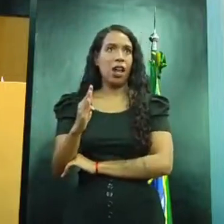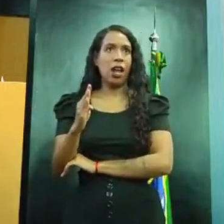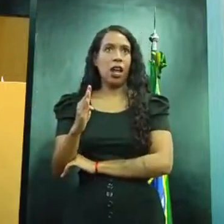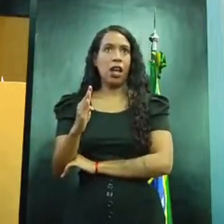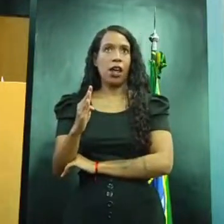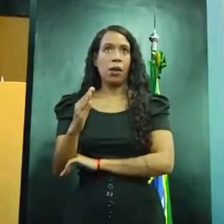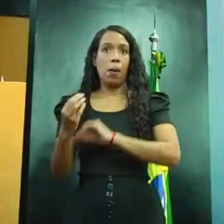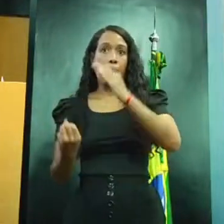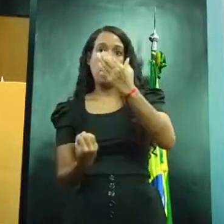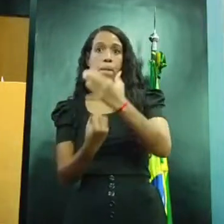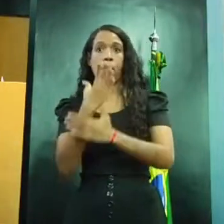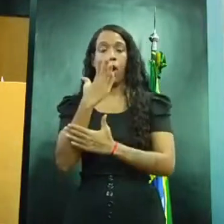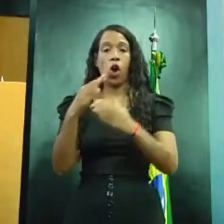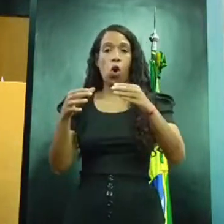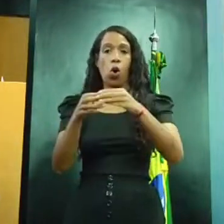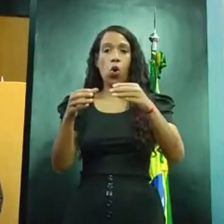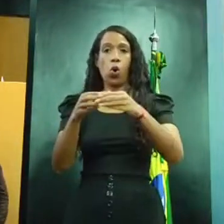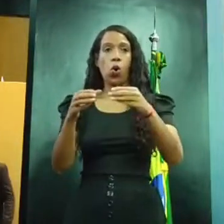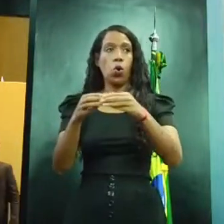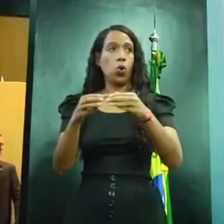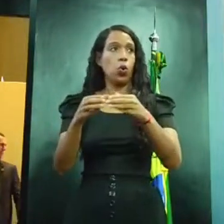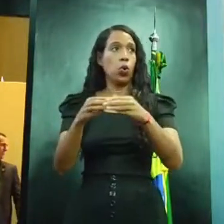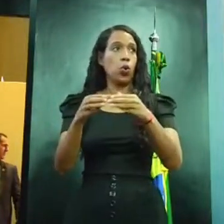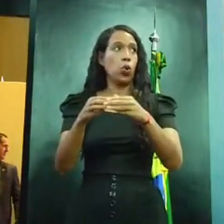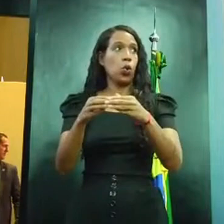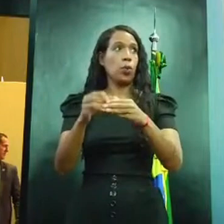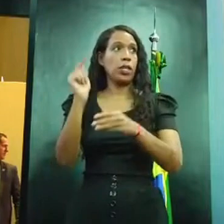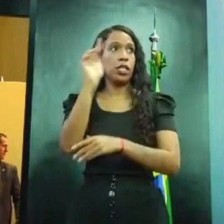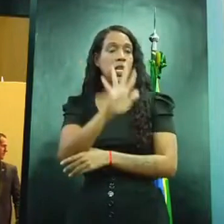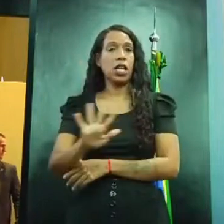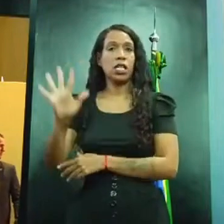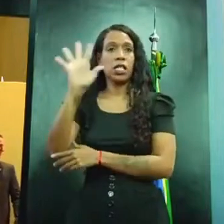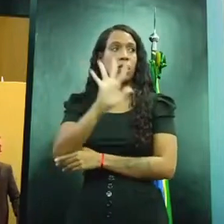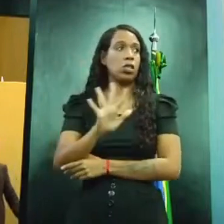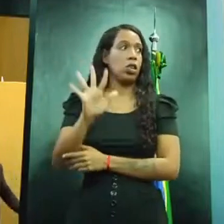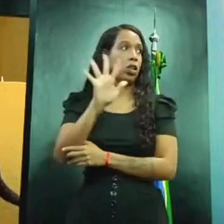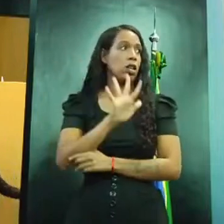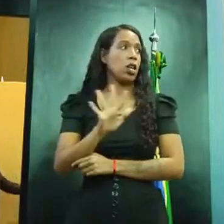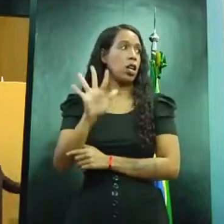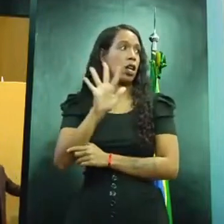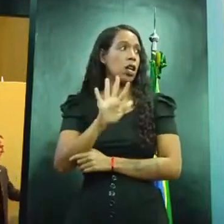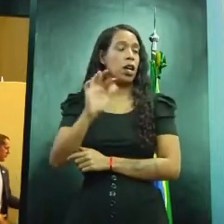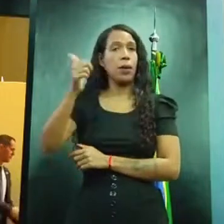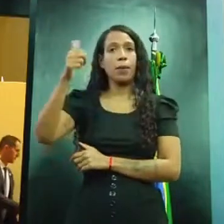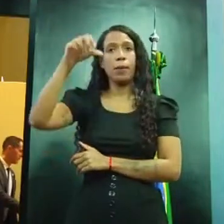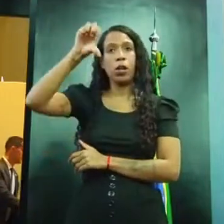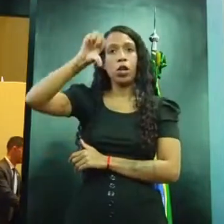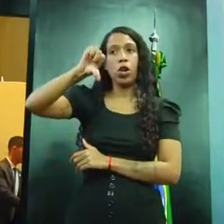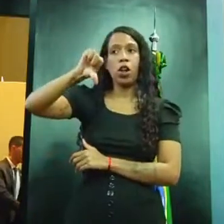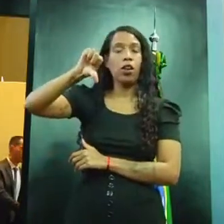fundou a Companhia Siderúrgica Nacional, ministro Jungmann, em